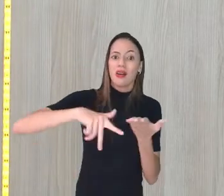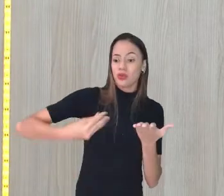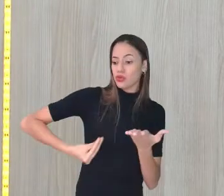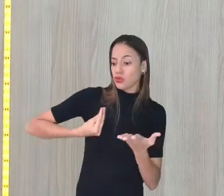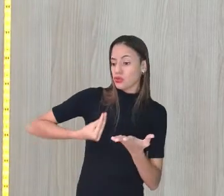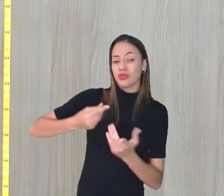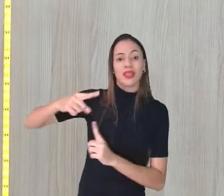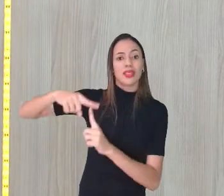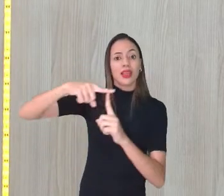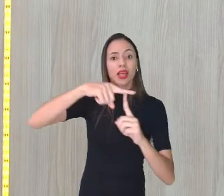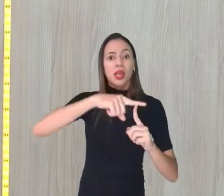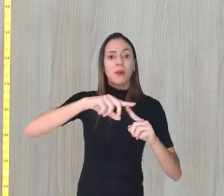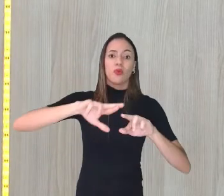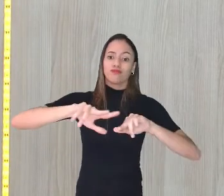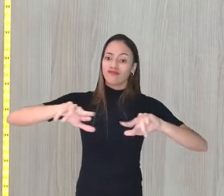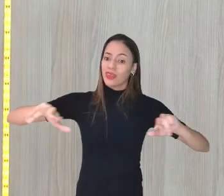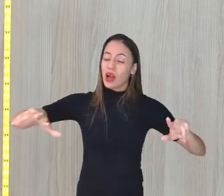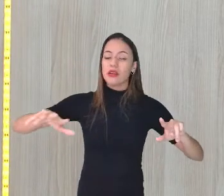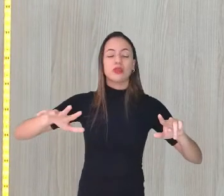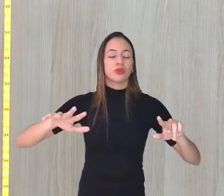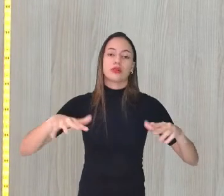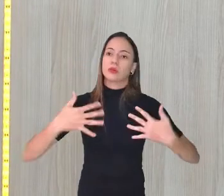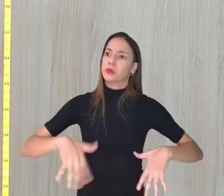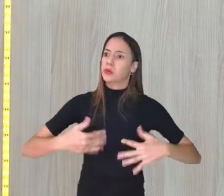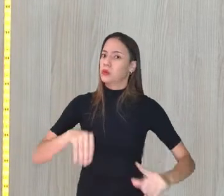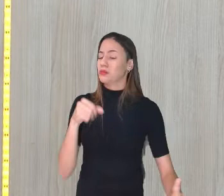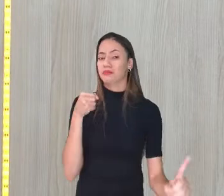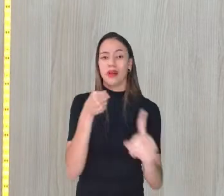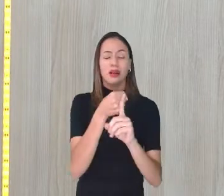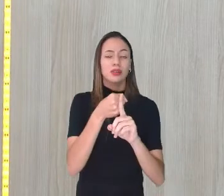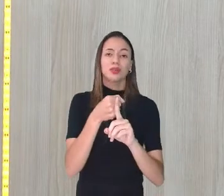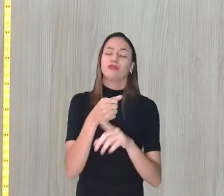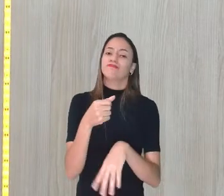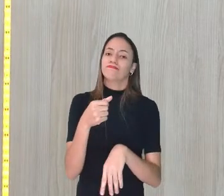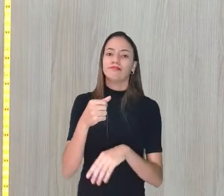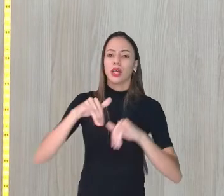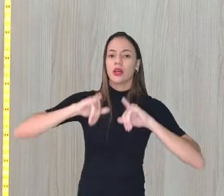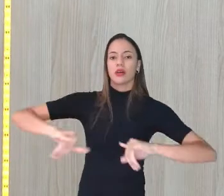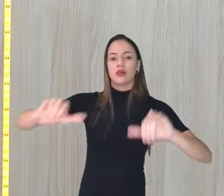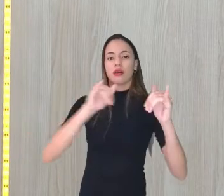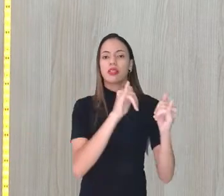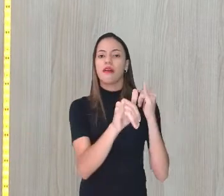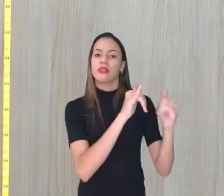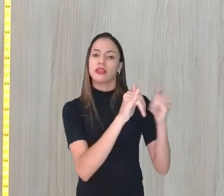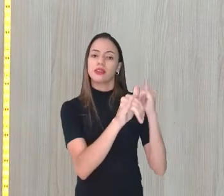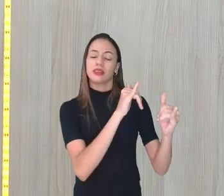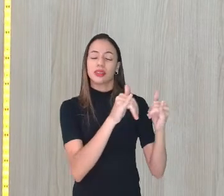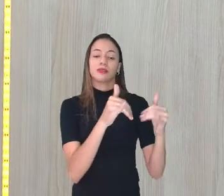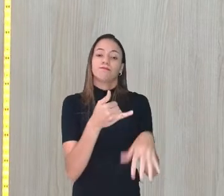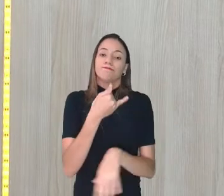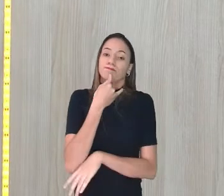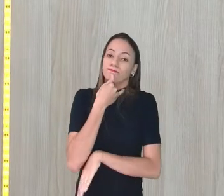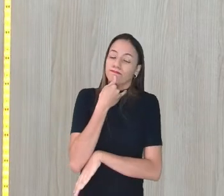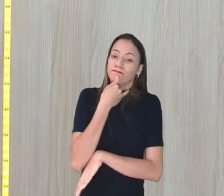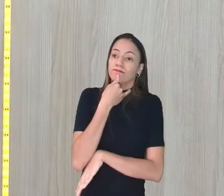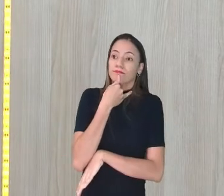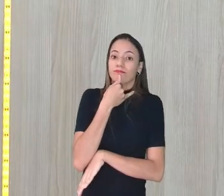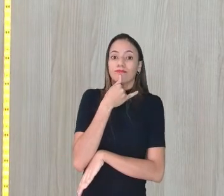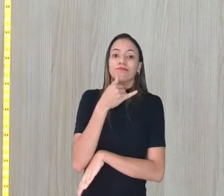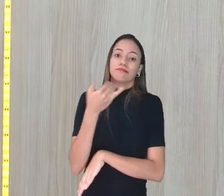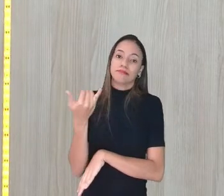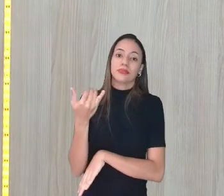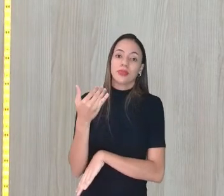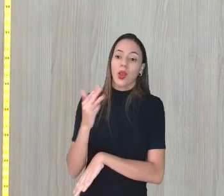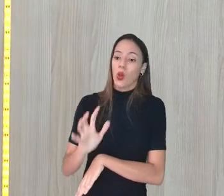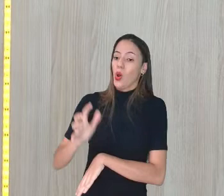bem impactantes que a gente conseguiu visualizar, né, foram divulgadas na internet. E, infelizmente, é essa a